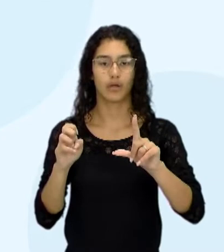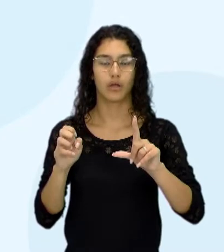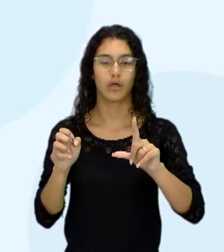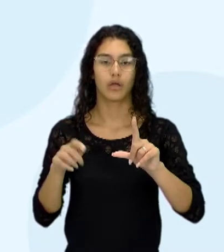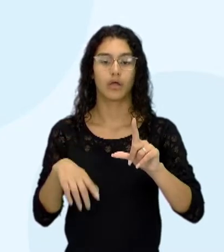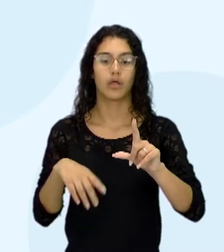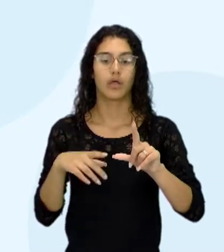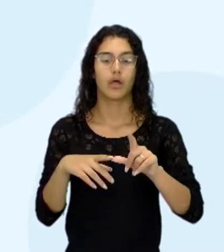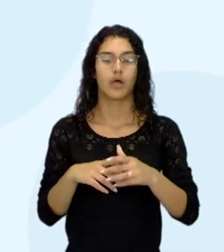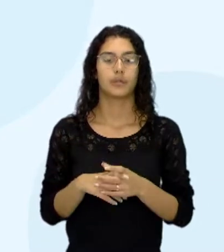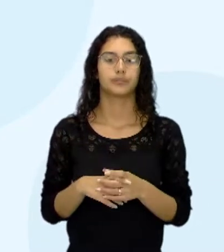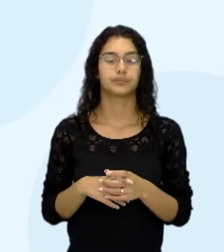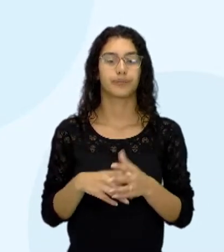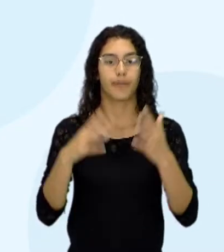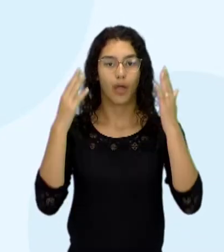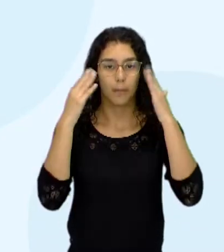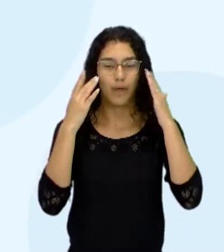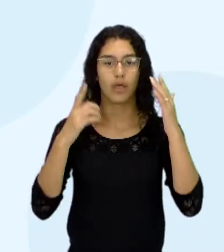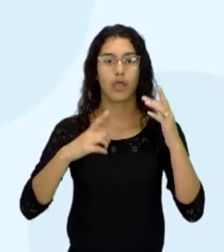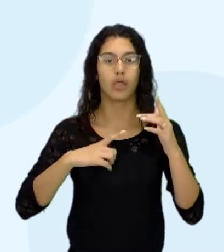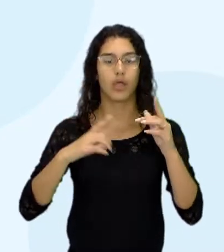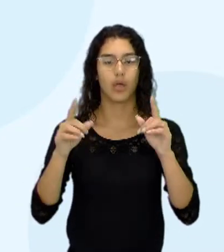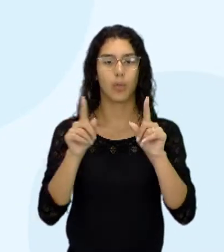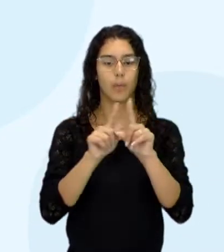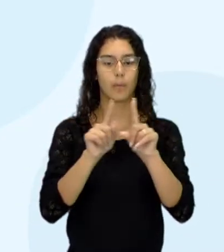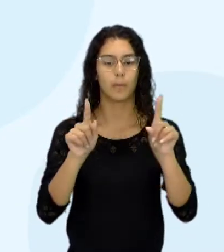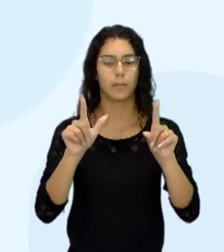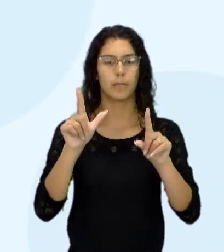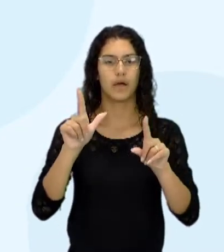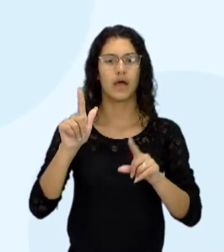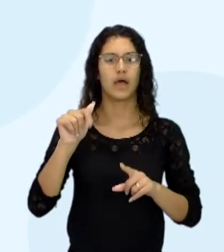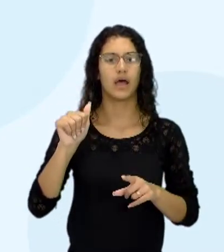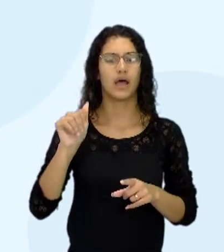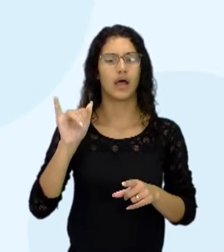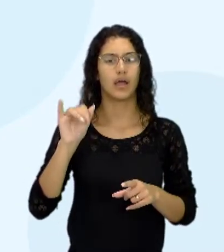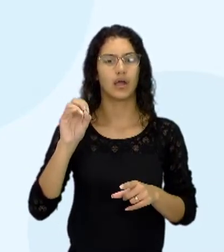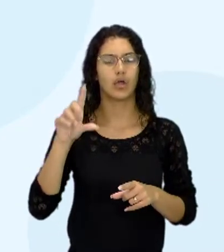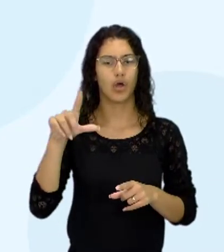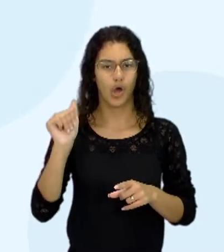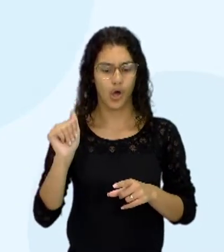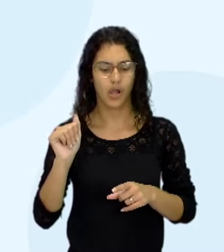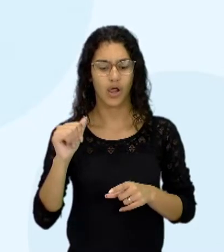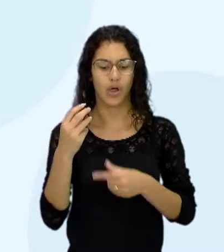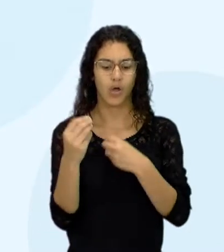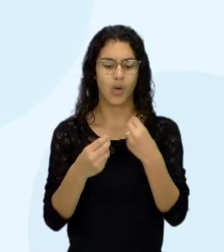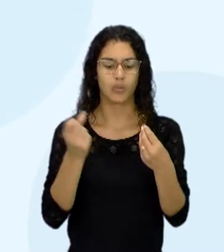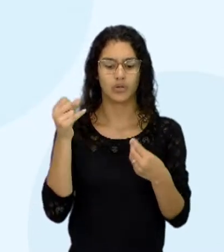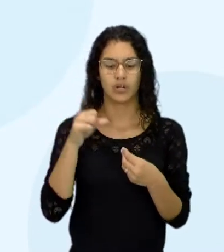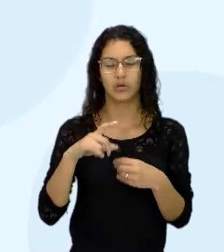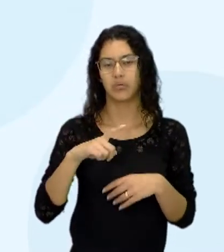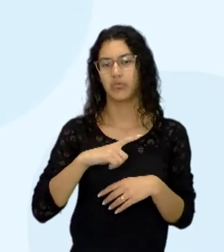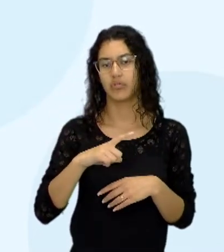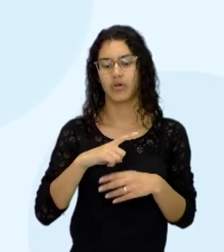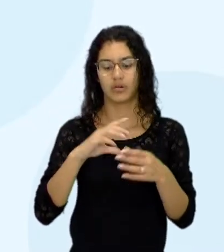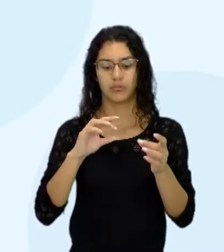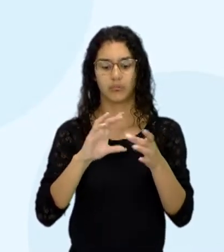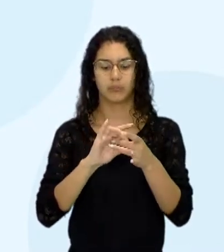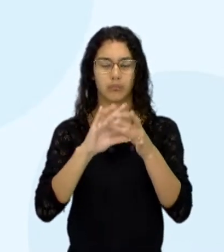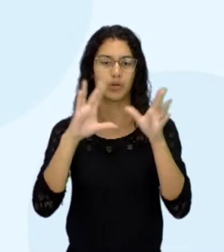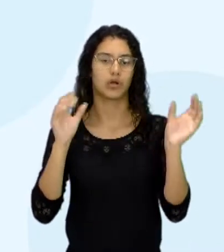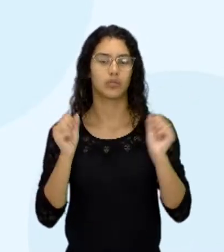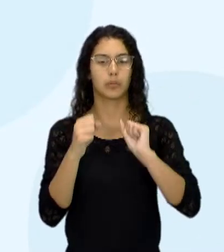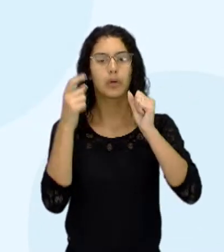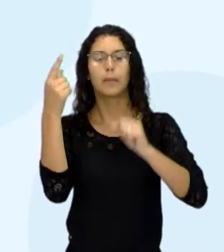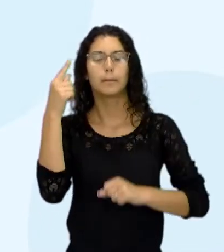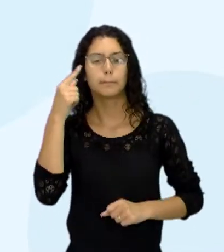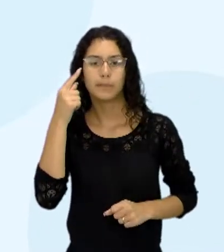Na cabeça dele tem uma grade, né, uma gaiola prendendo a cabeça dele, ou seja, como se ele não tivesse liberdade para poder